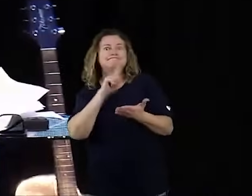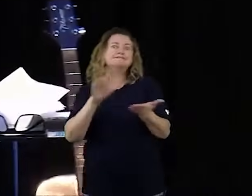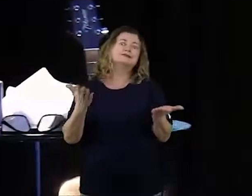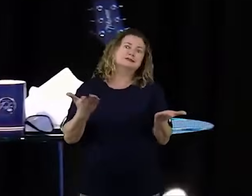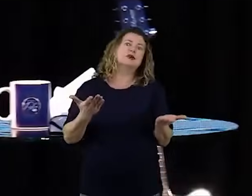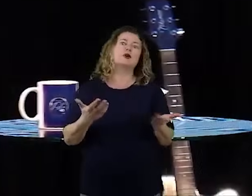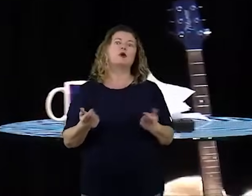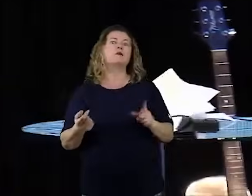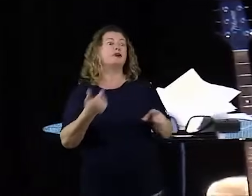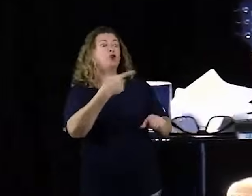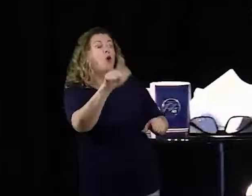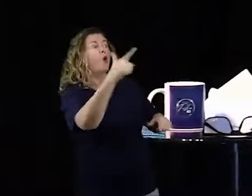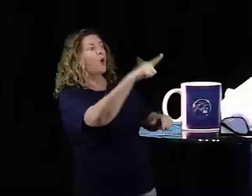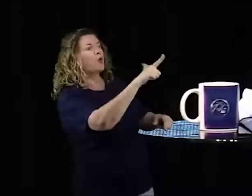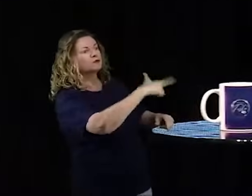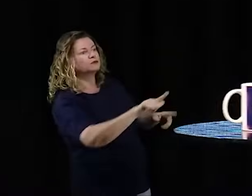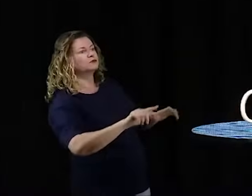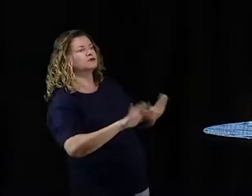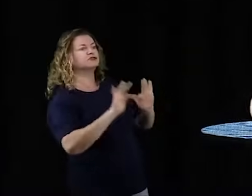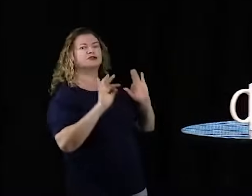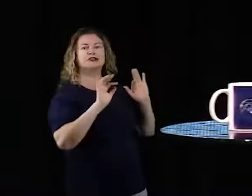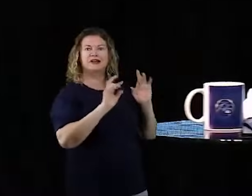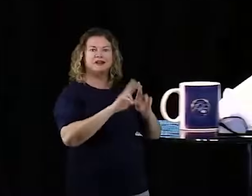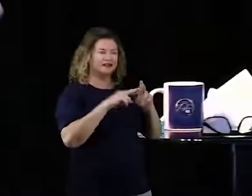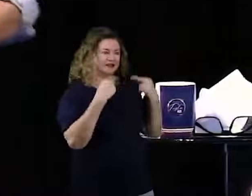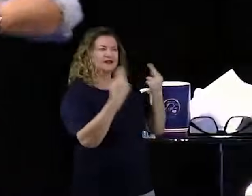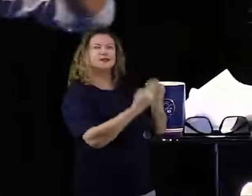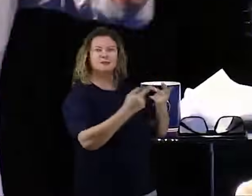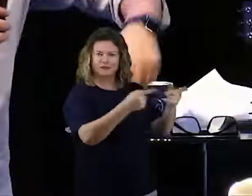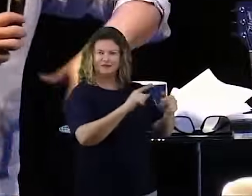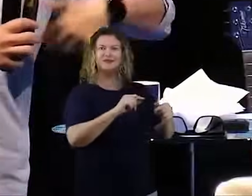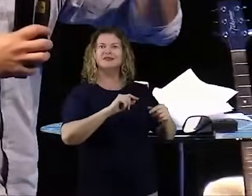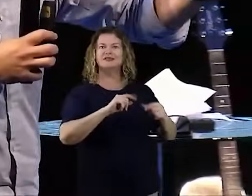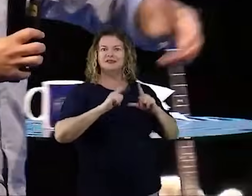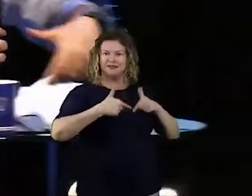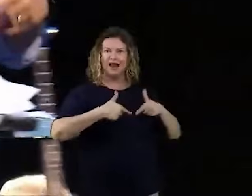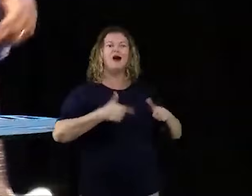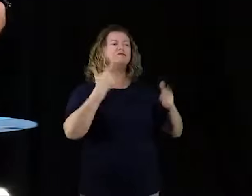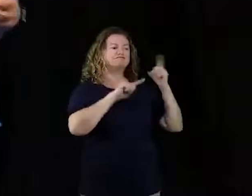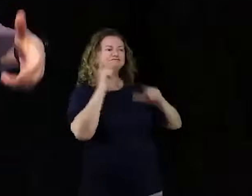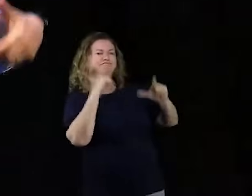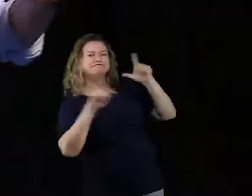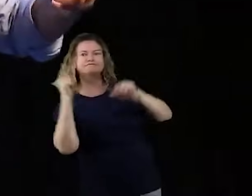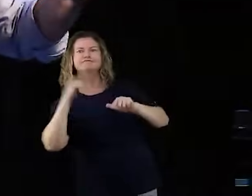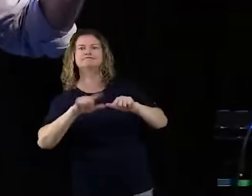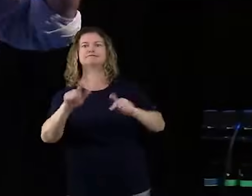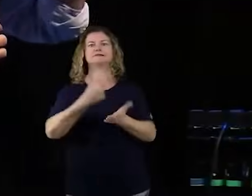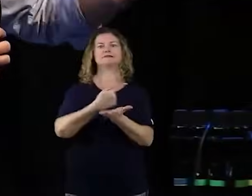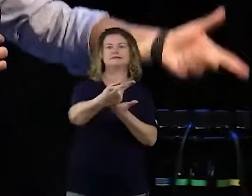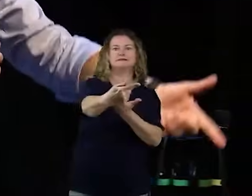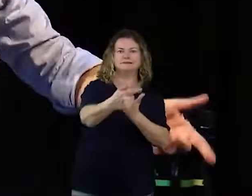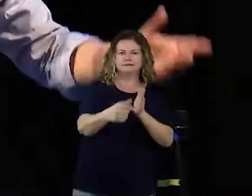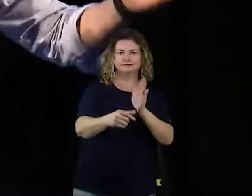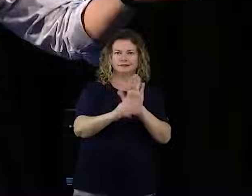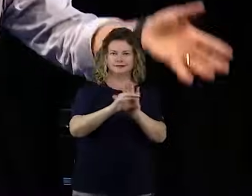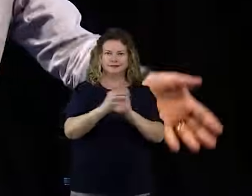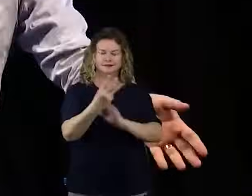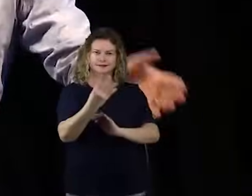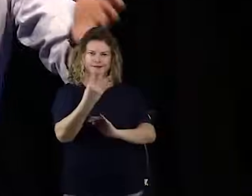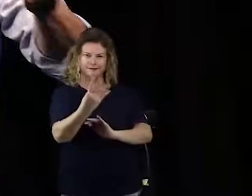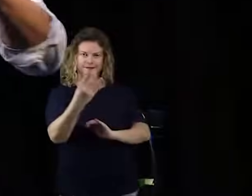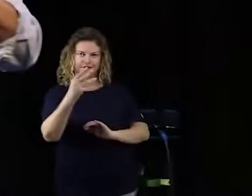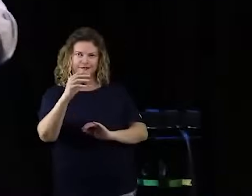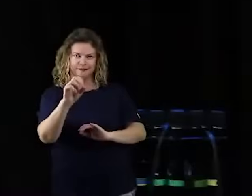Judá sobre gad sobre naftal e depois que Moisés ele lança você pega Gênesis Capítulo e 48